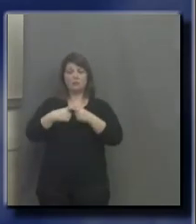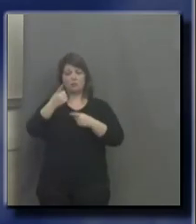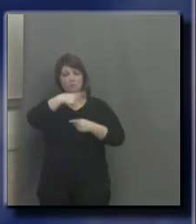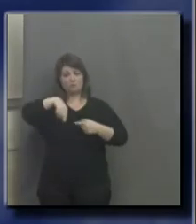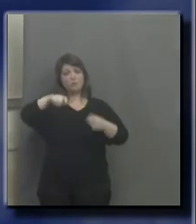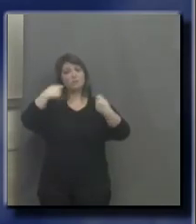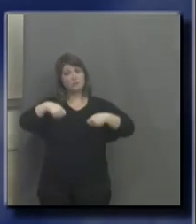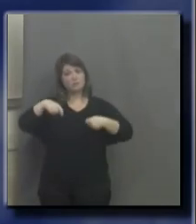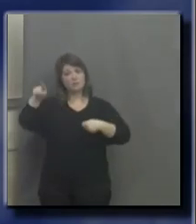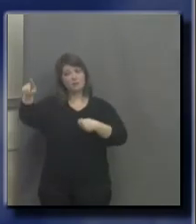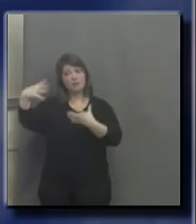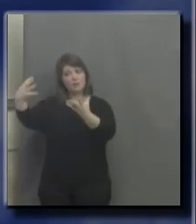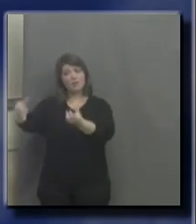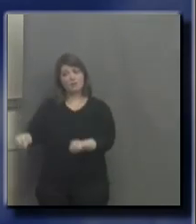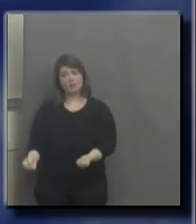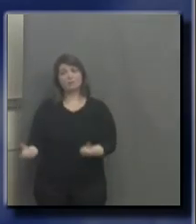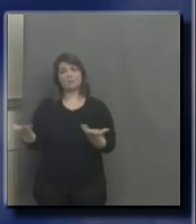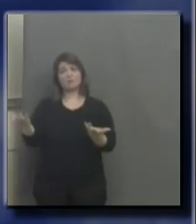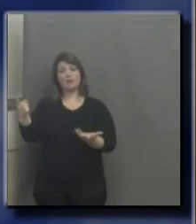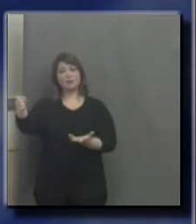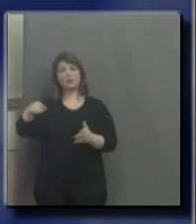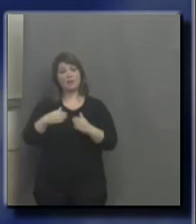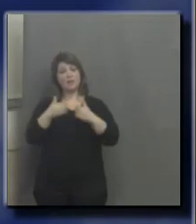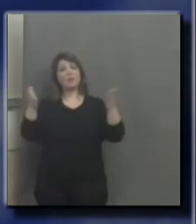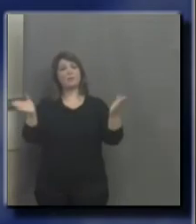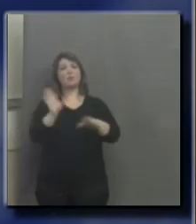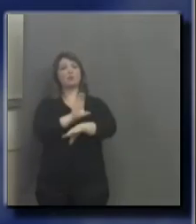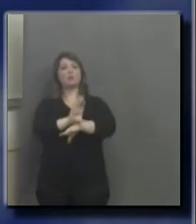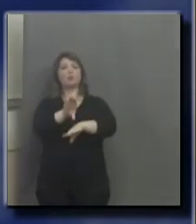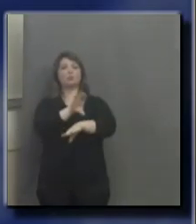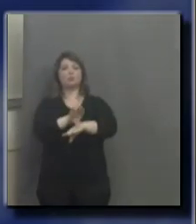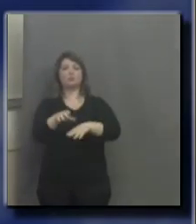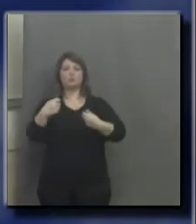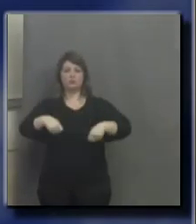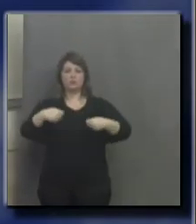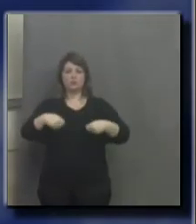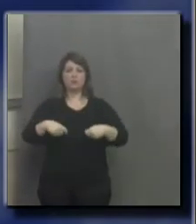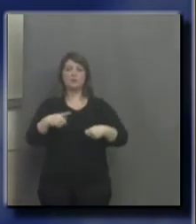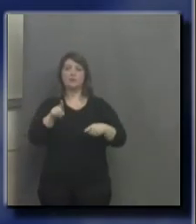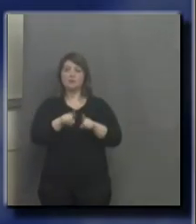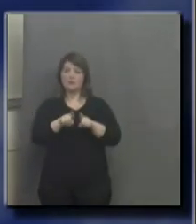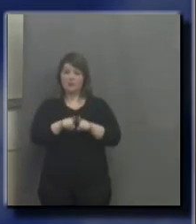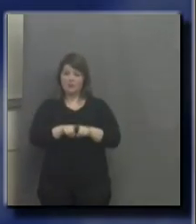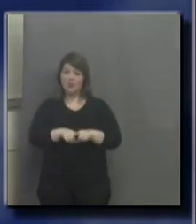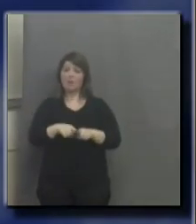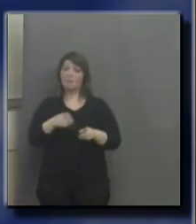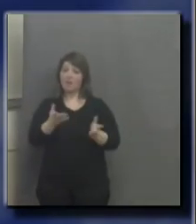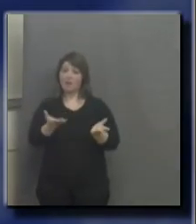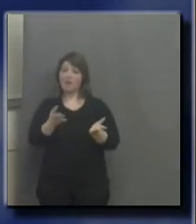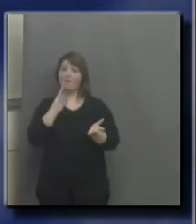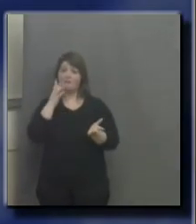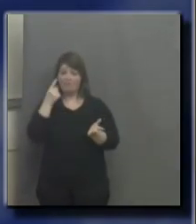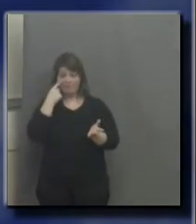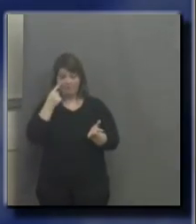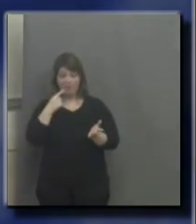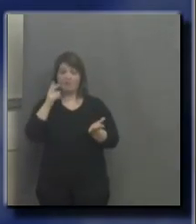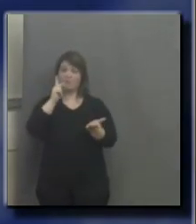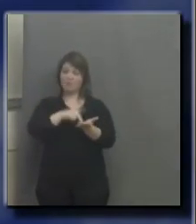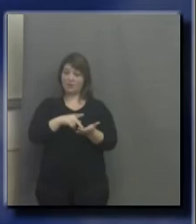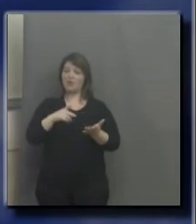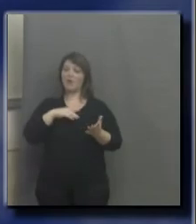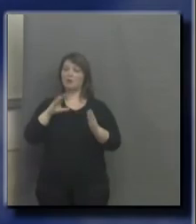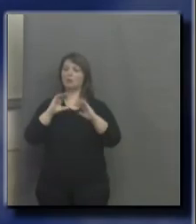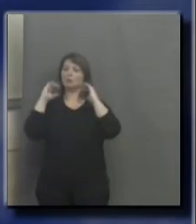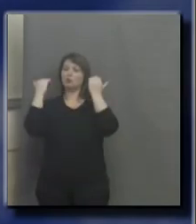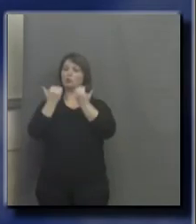da autorização do Conselho Nacional de Saúde para abrir um curso e para reconhecer um curso, né? Então, enquanto o